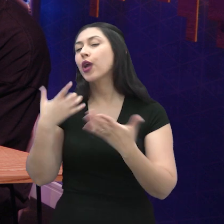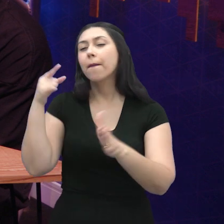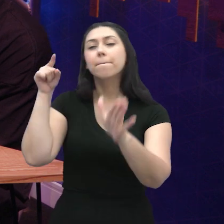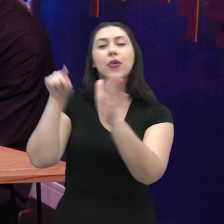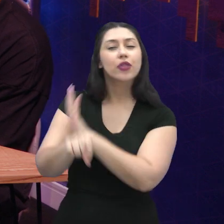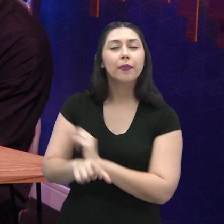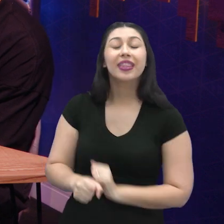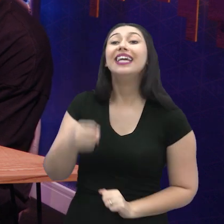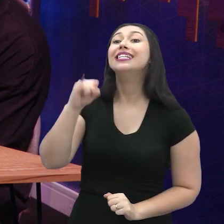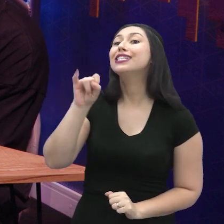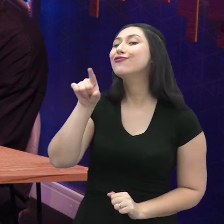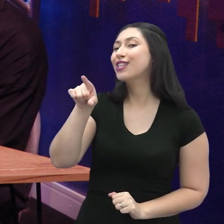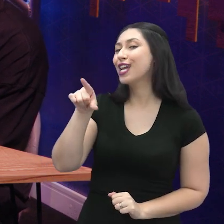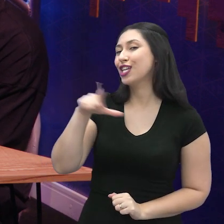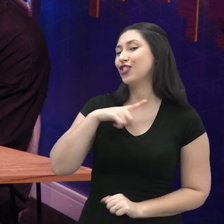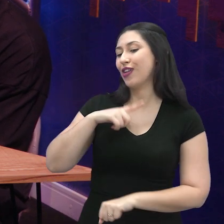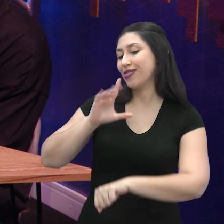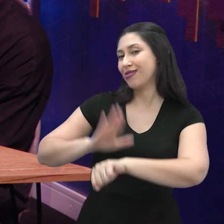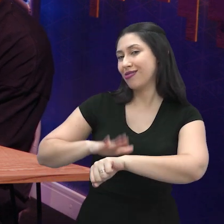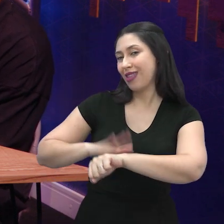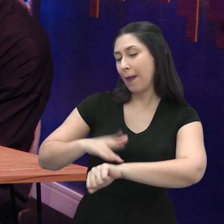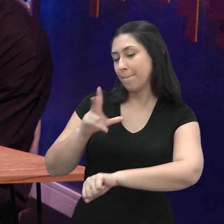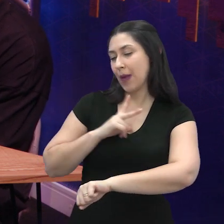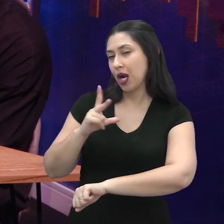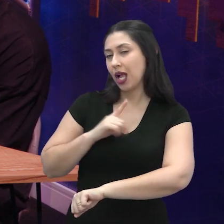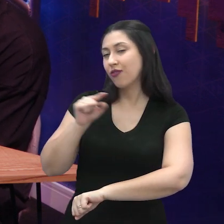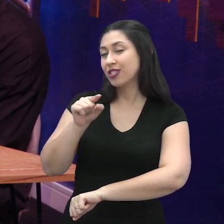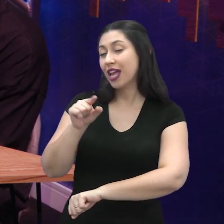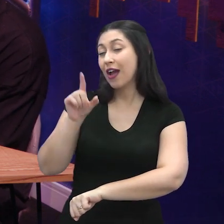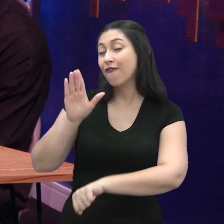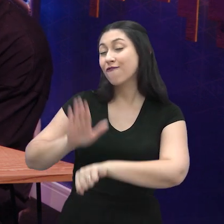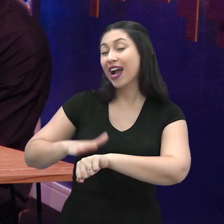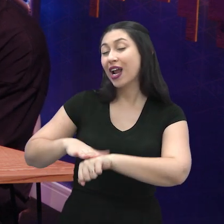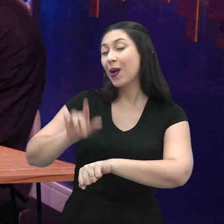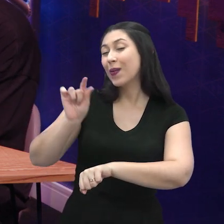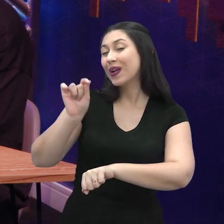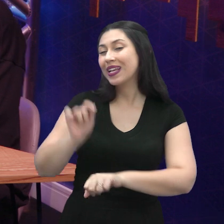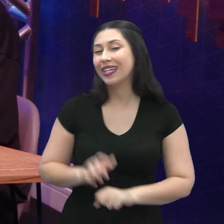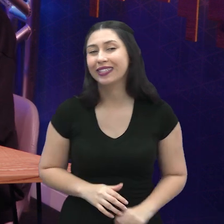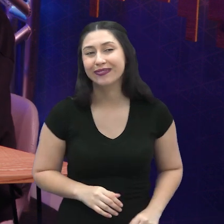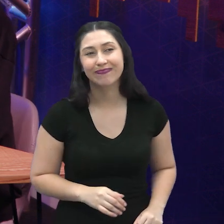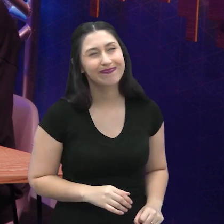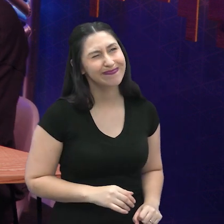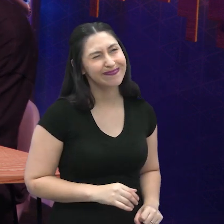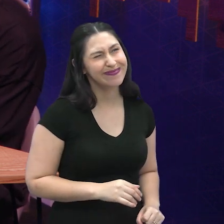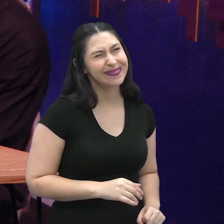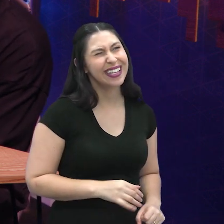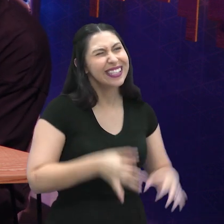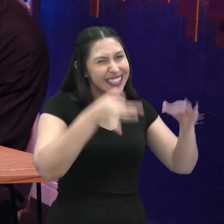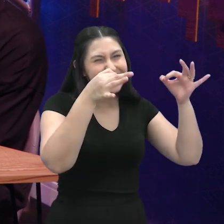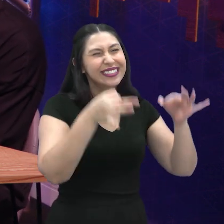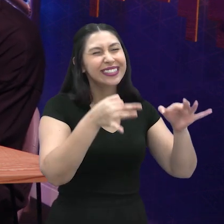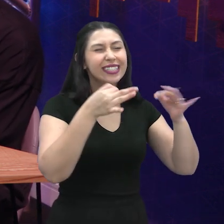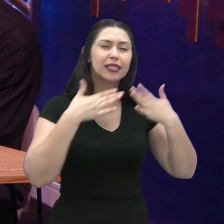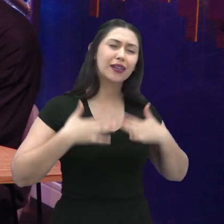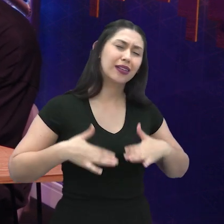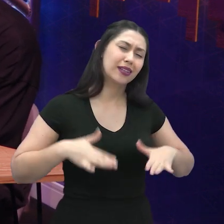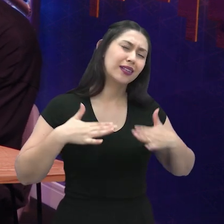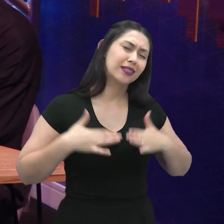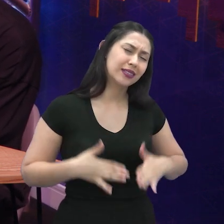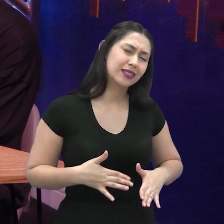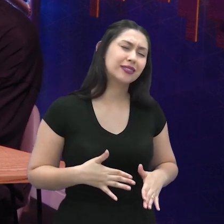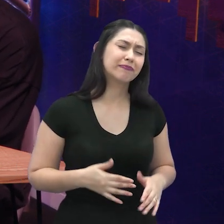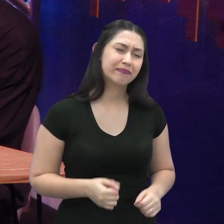Tami, quero te fazer uma pergunta. Se você tivesse mais tempo livre, com o que você utilizaria esse tempo? Esse tempo, acho que com certeza seria